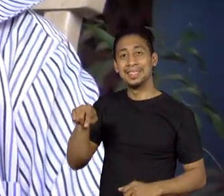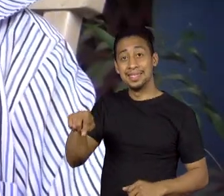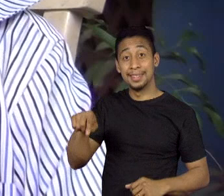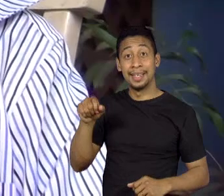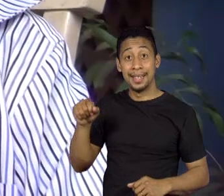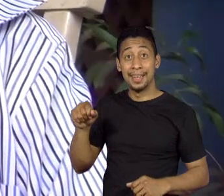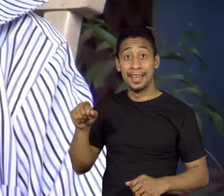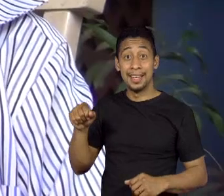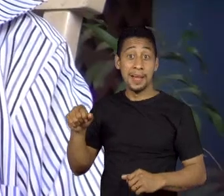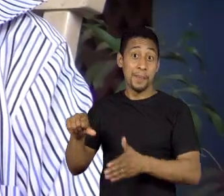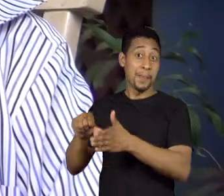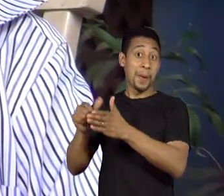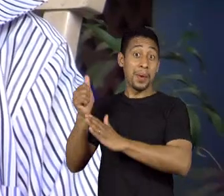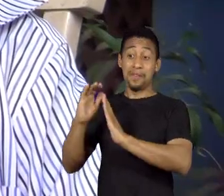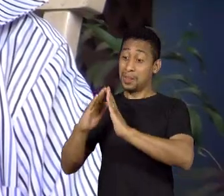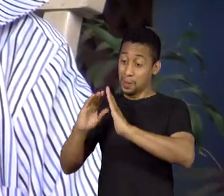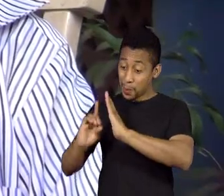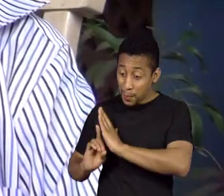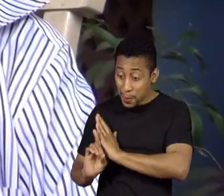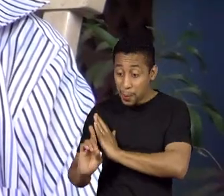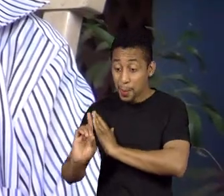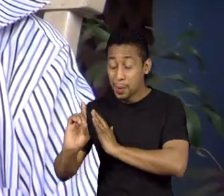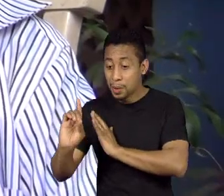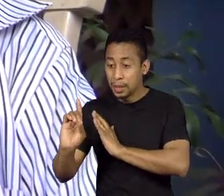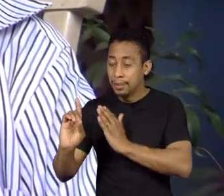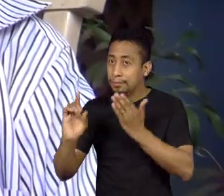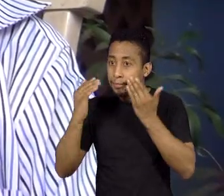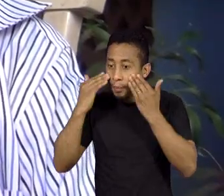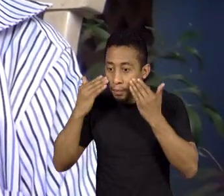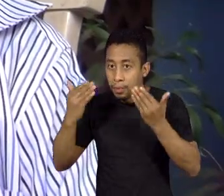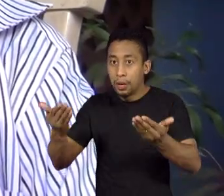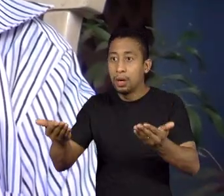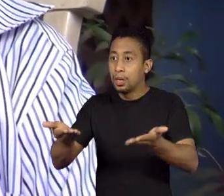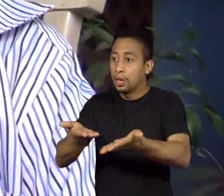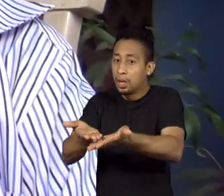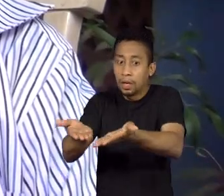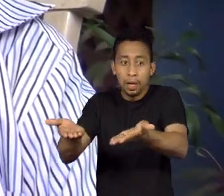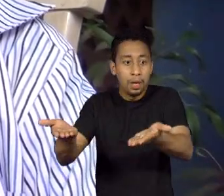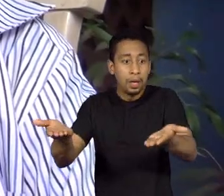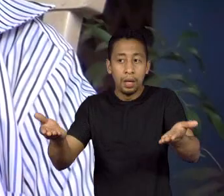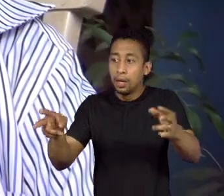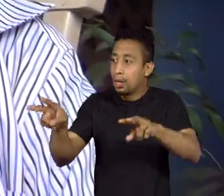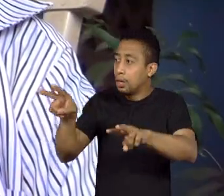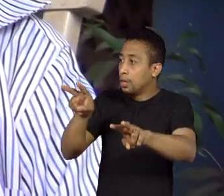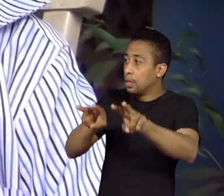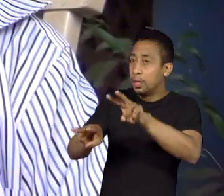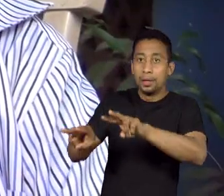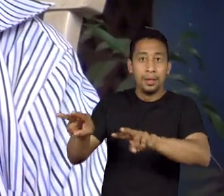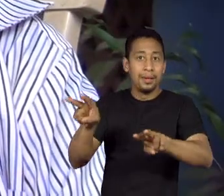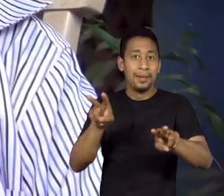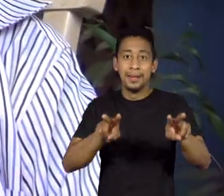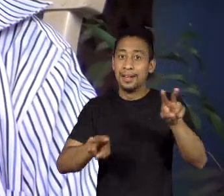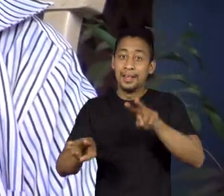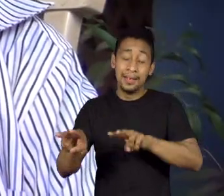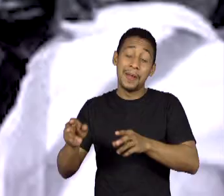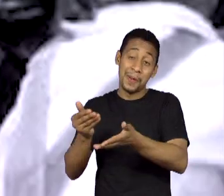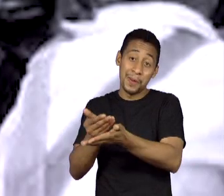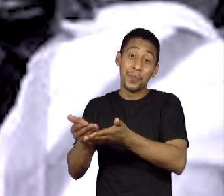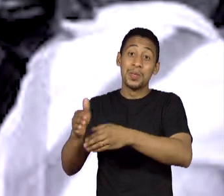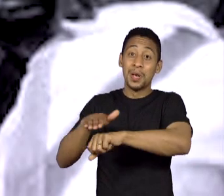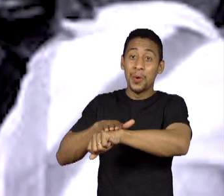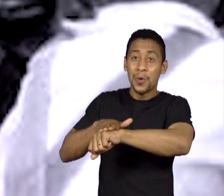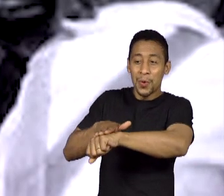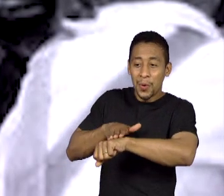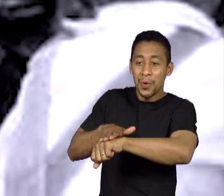Que pela primeira vez eu me encontrei assim ao ar livre e não sei o que mais. E começaram a conversar. E eu